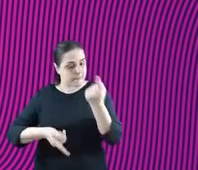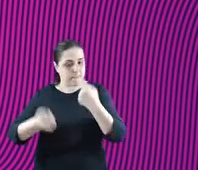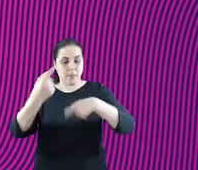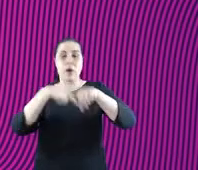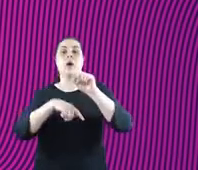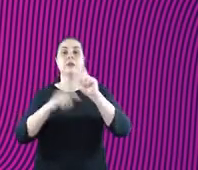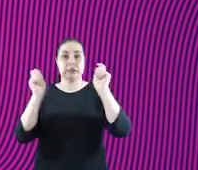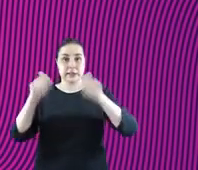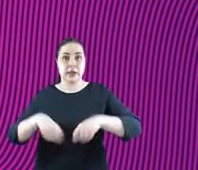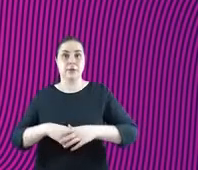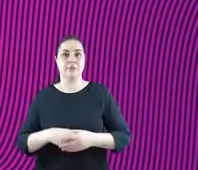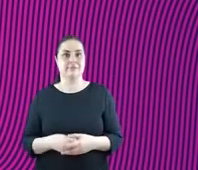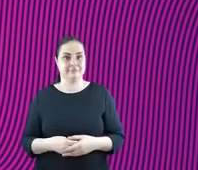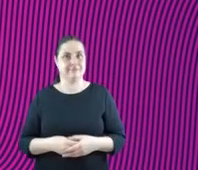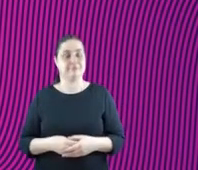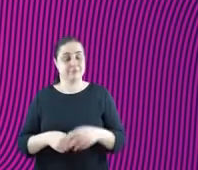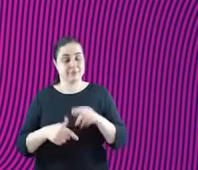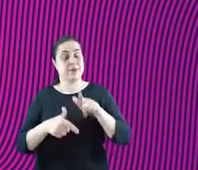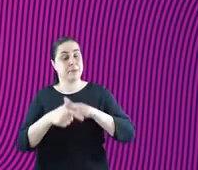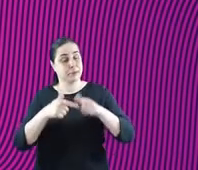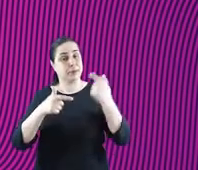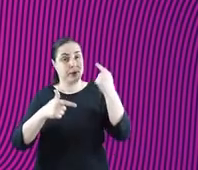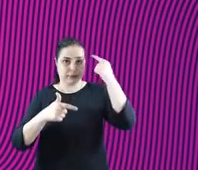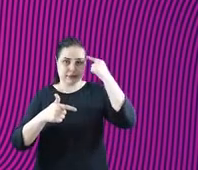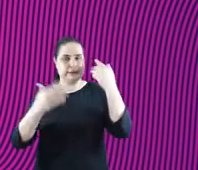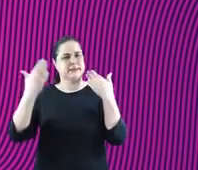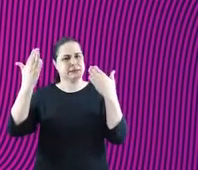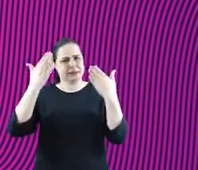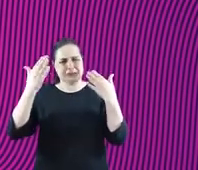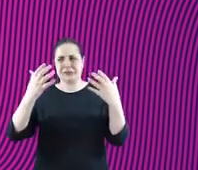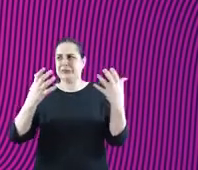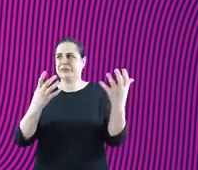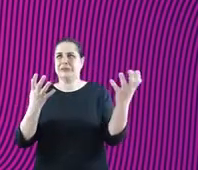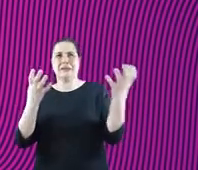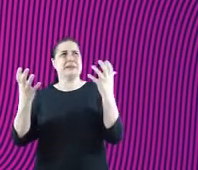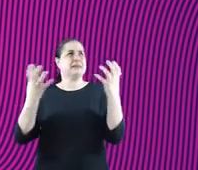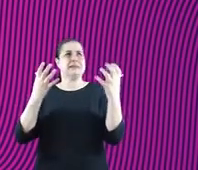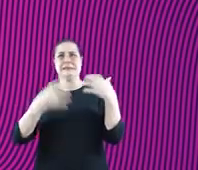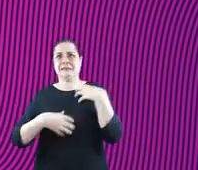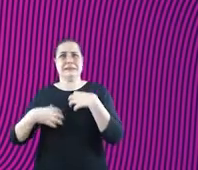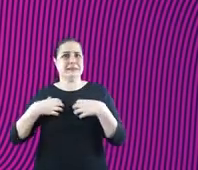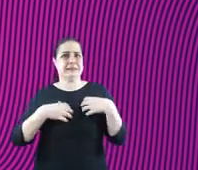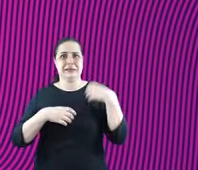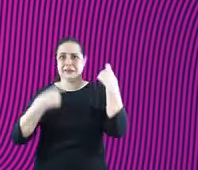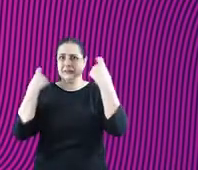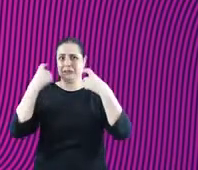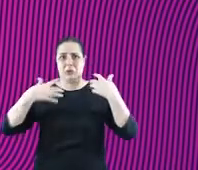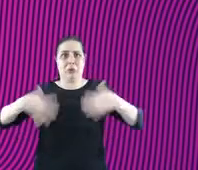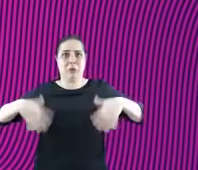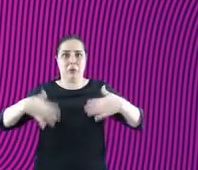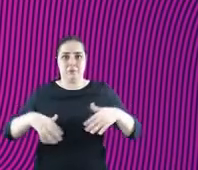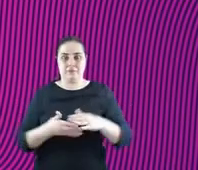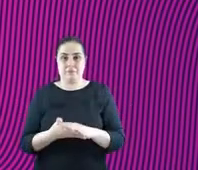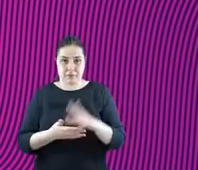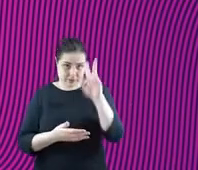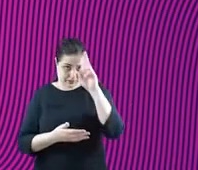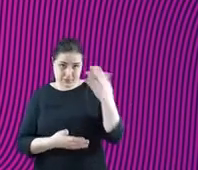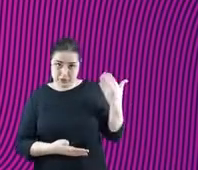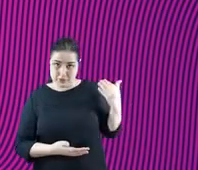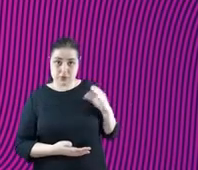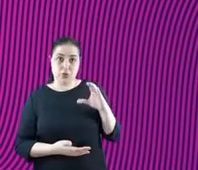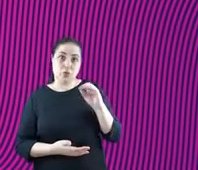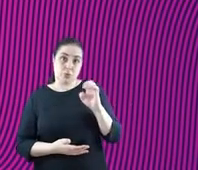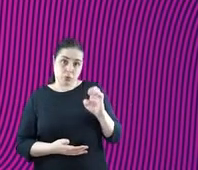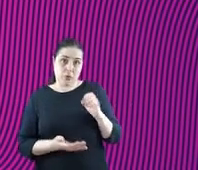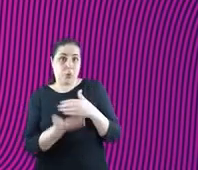Apoio psicológico, era engraçado que logo no início, quando o COI começou e falava-se, o apoio é